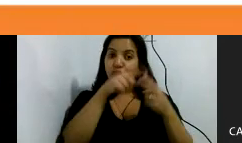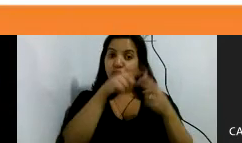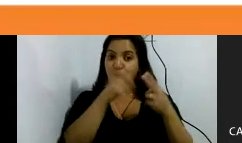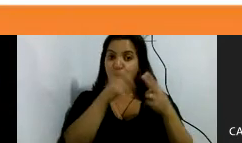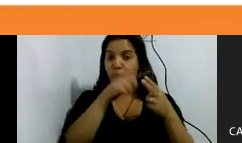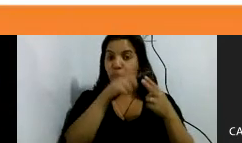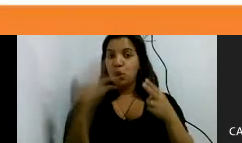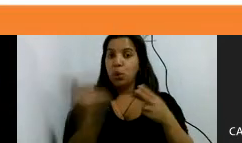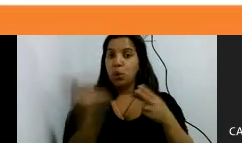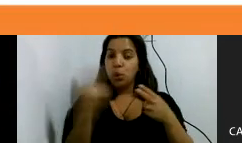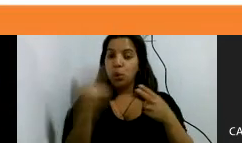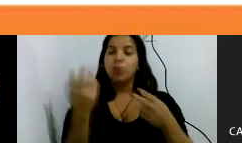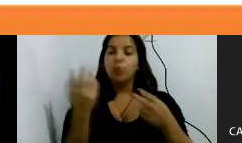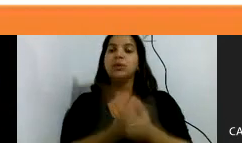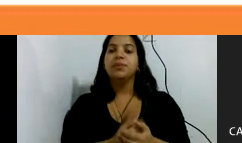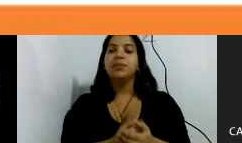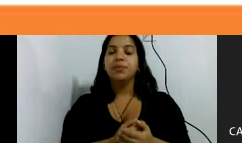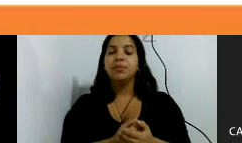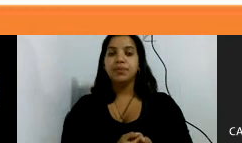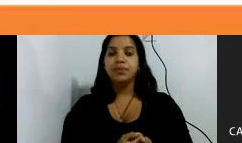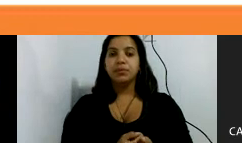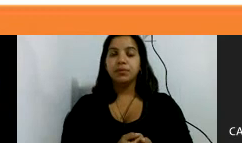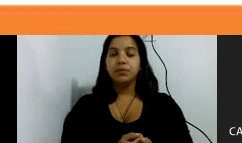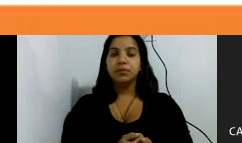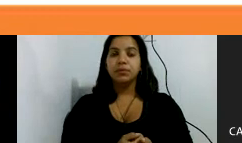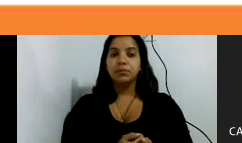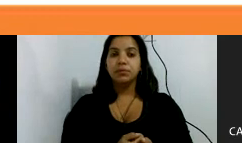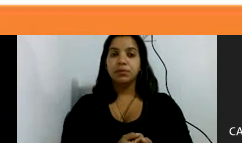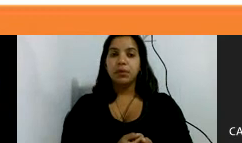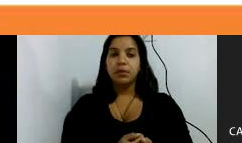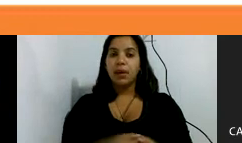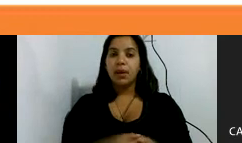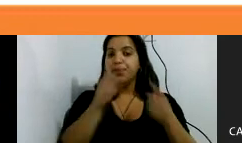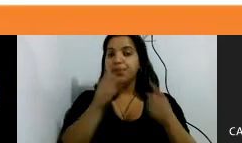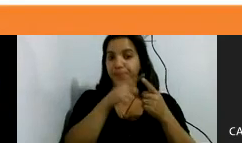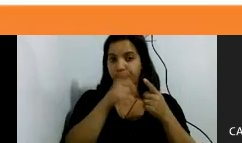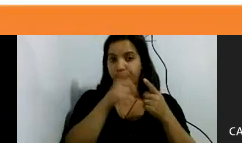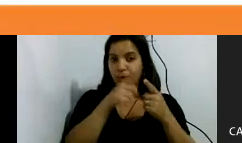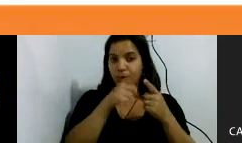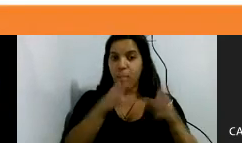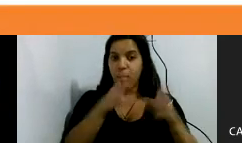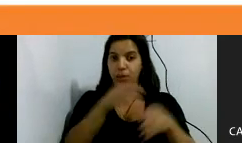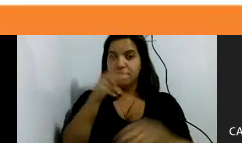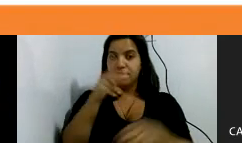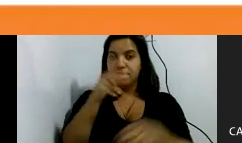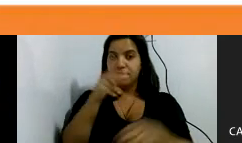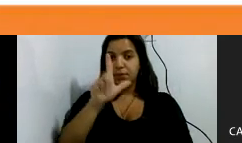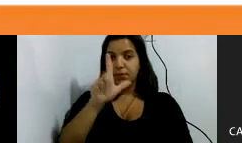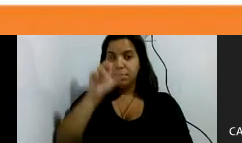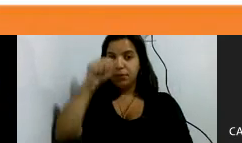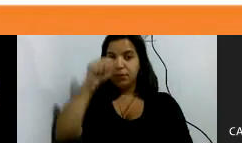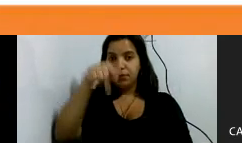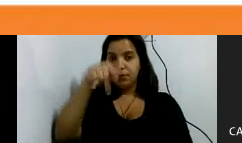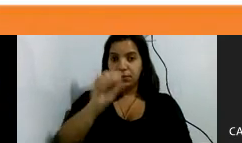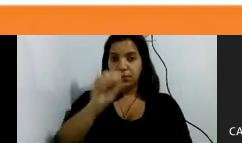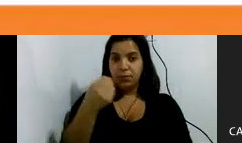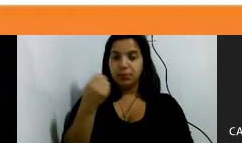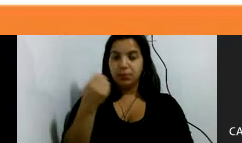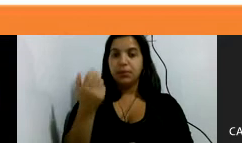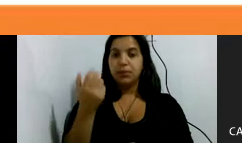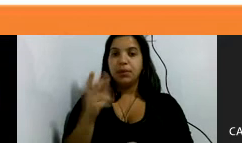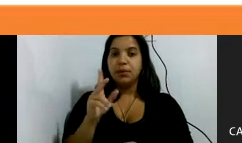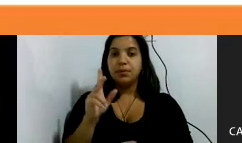de componentes plaquetários disponíveis para transfusão. Então, a gente tem o concentrado de plaquetas. Então,